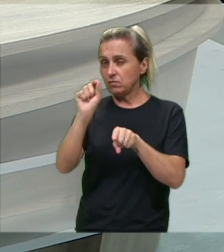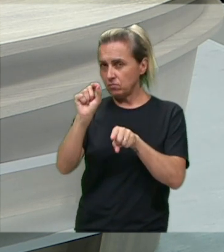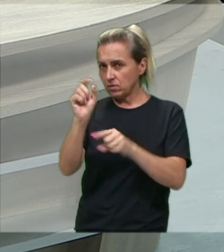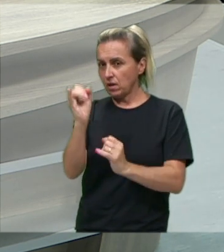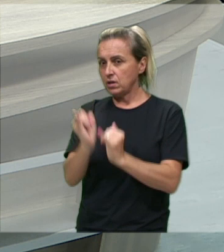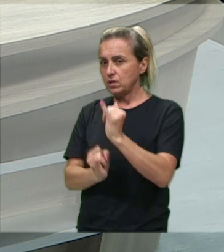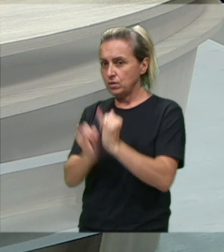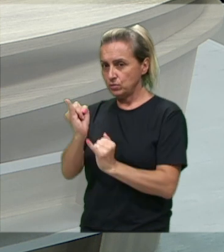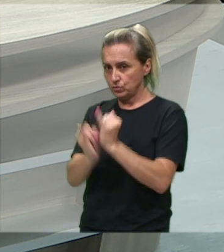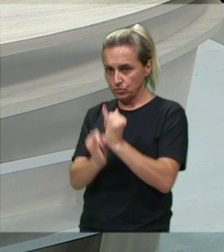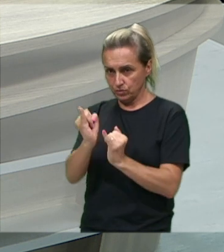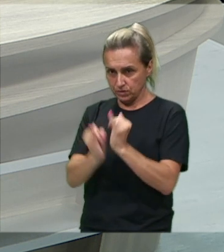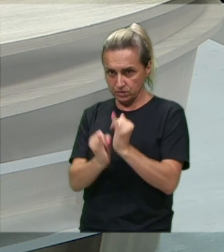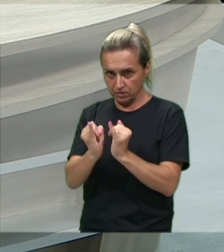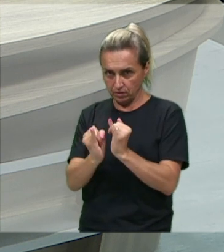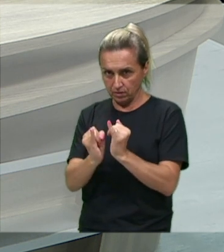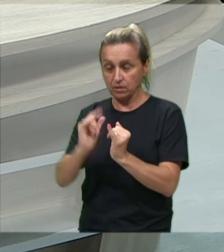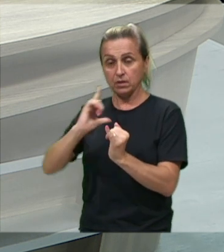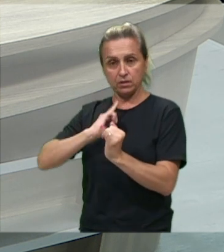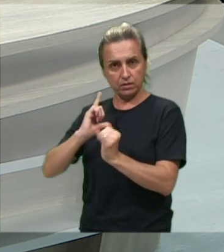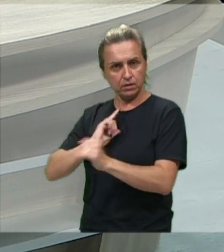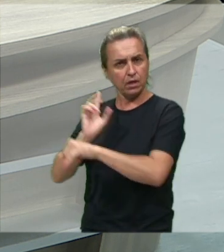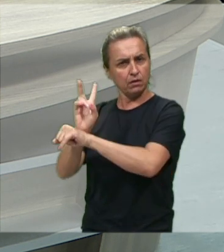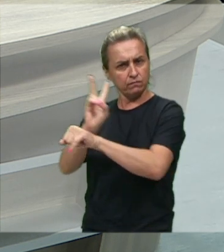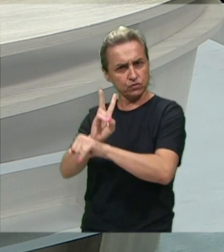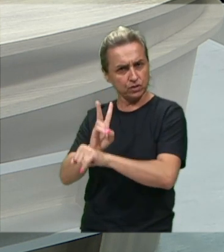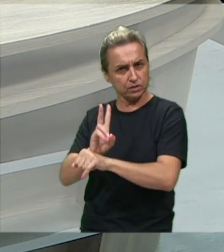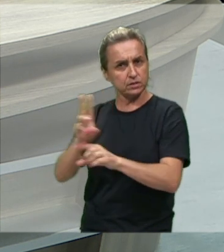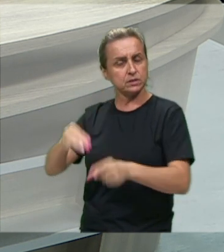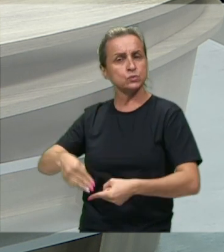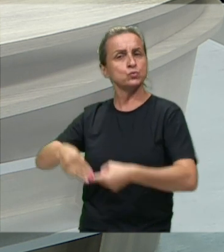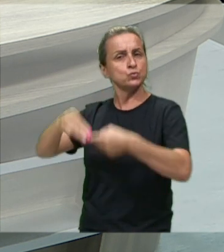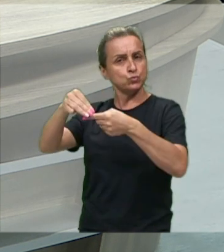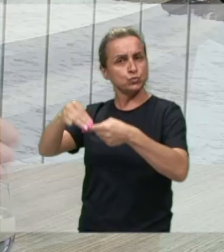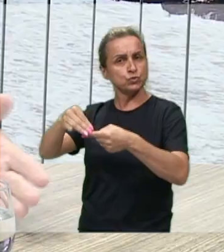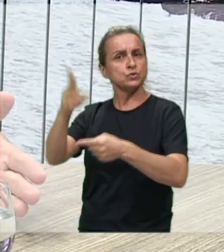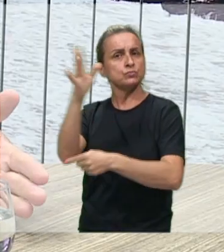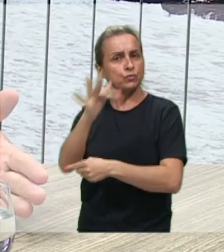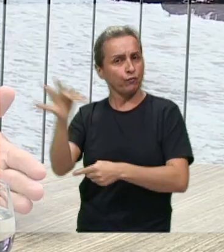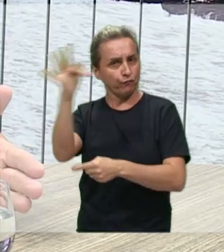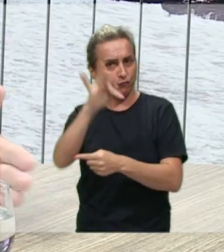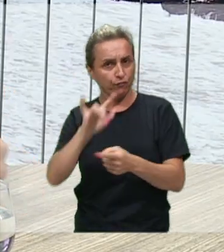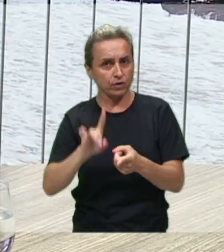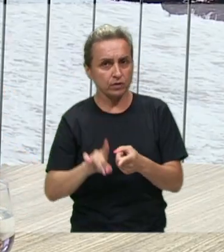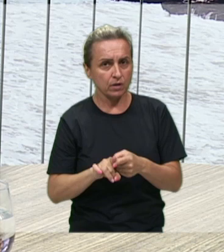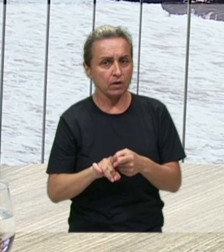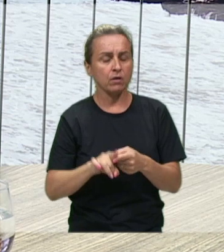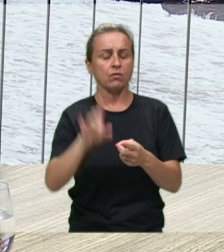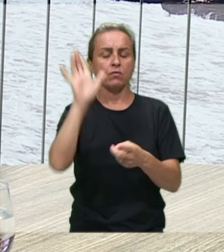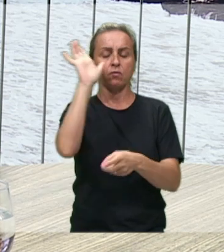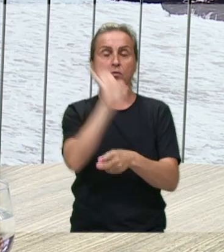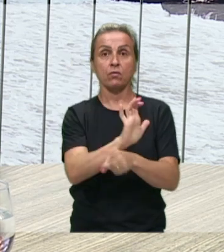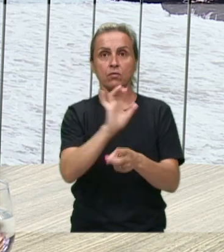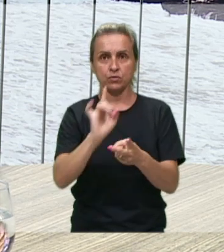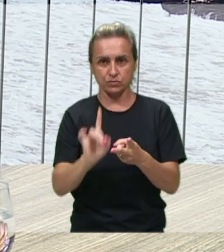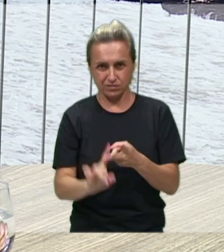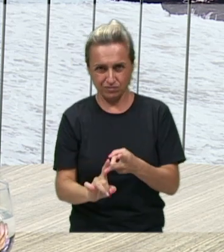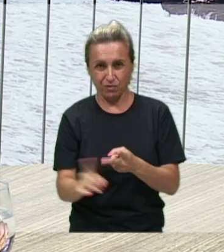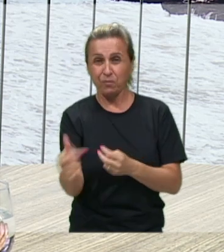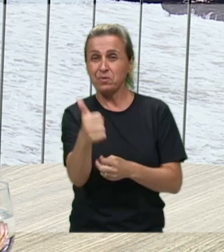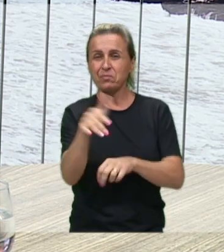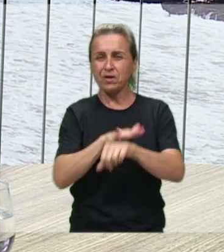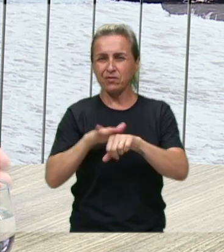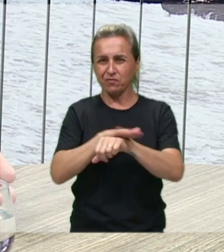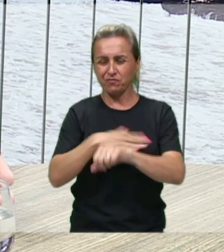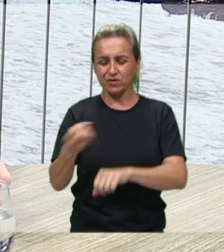sistema de fiscalização no CIF federal e do estadual. Na primeira conversa nossa com o novo secretário do